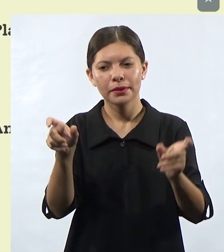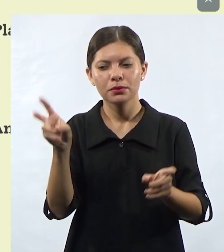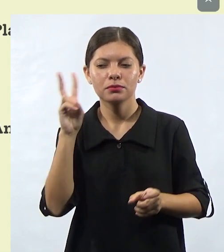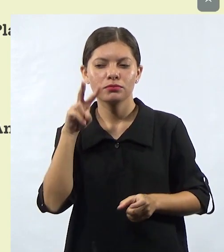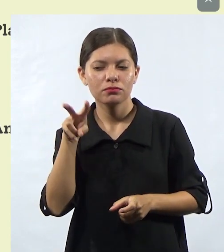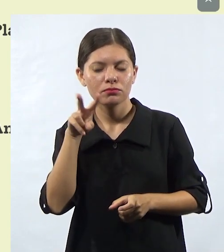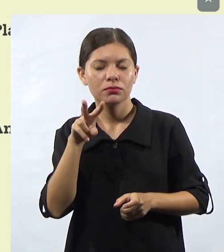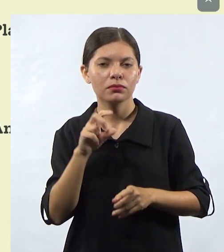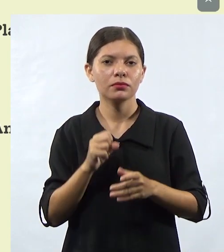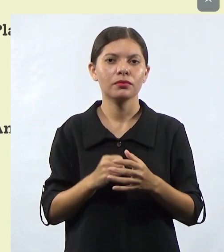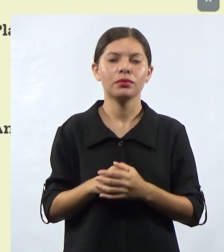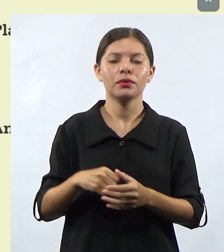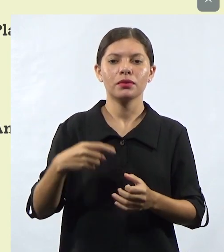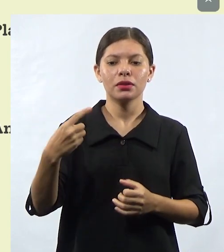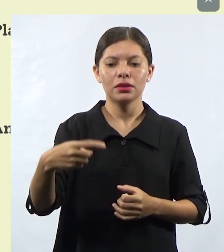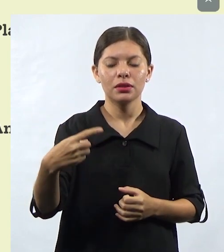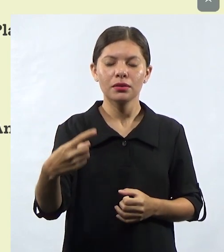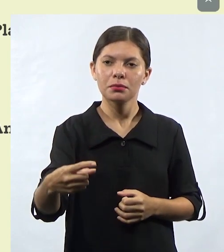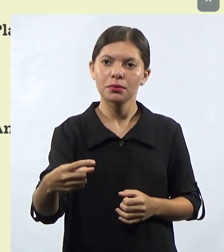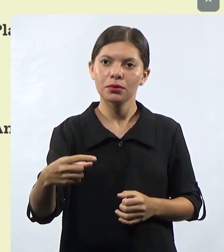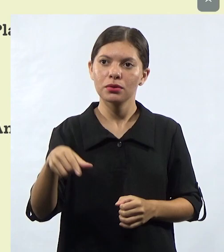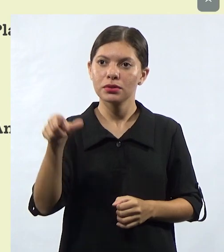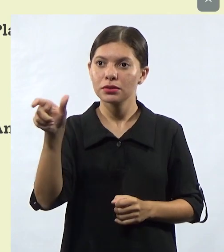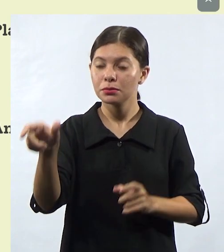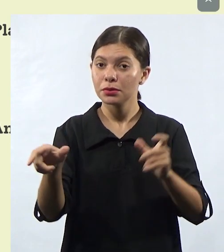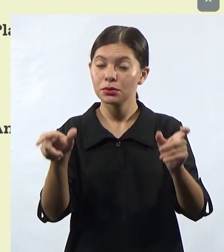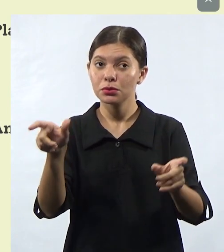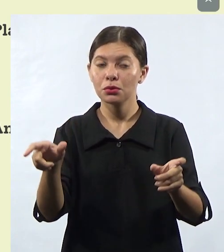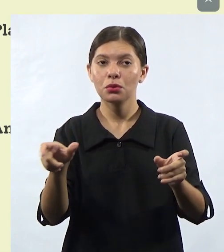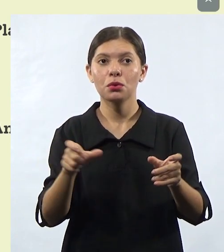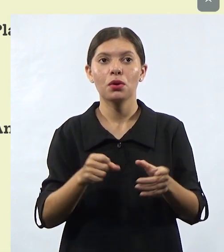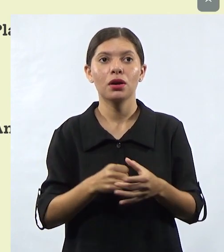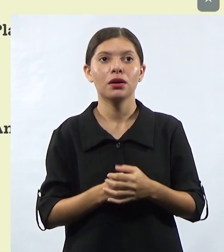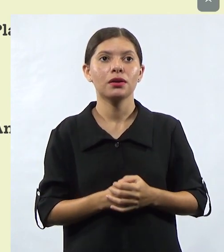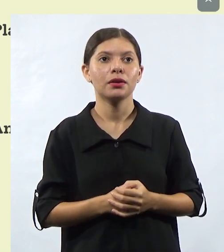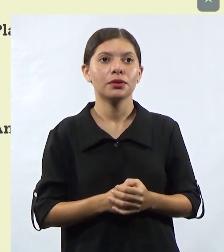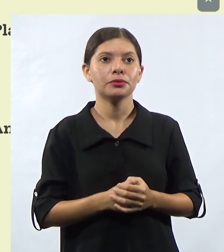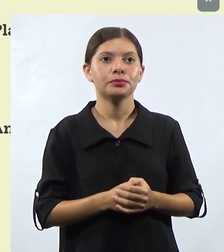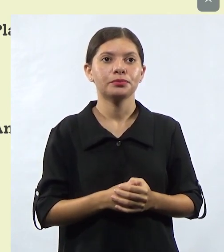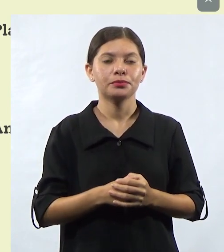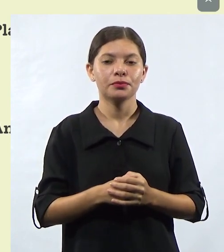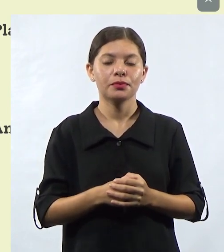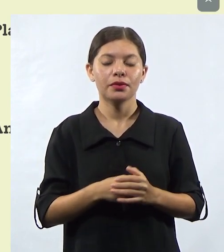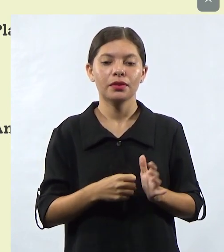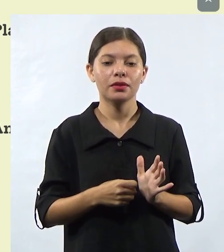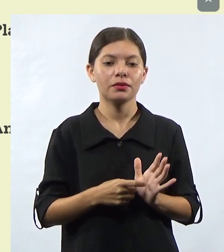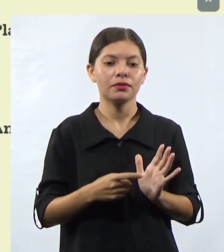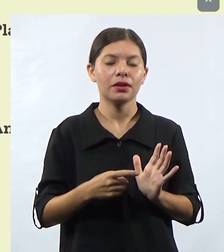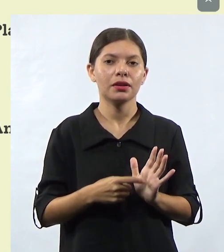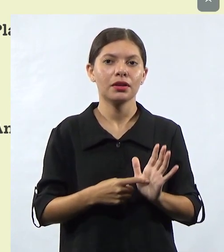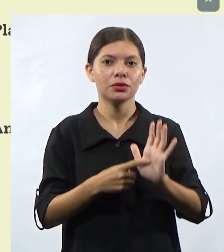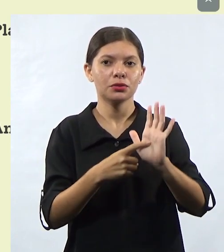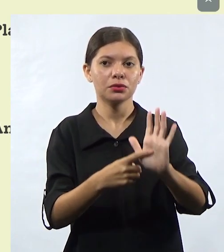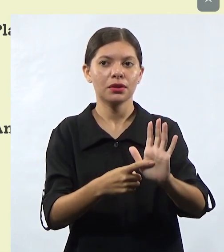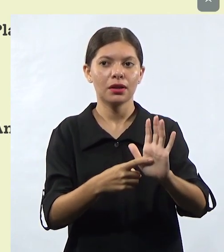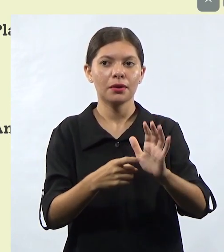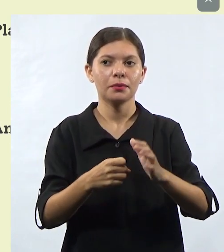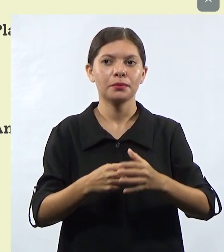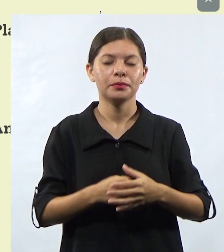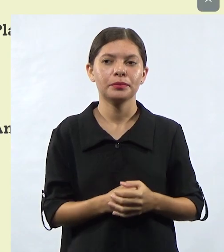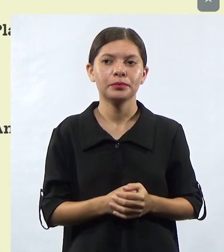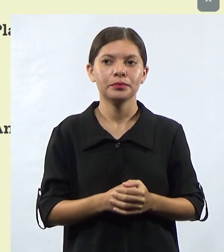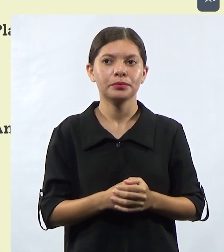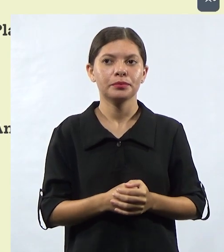observadoras, depois escolhe a pessoa que vai ser a moderadora, aí você planeja a discussão e você analisa